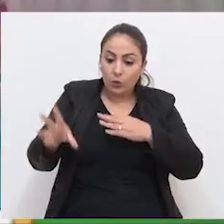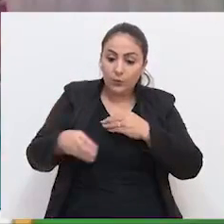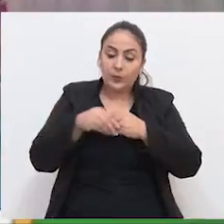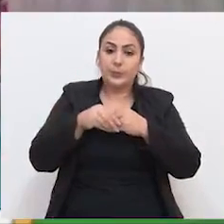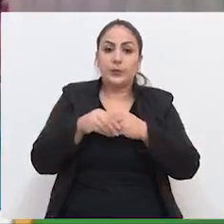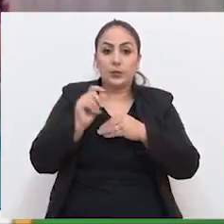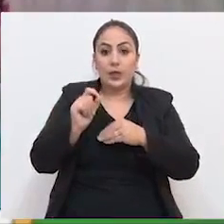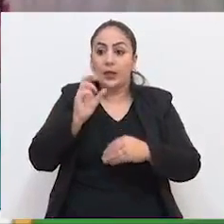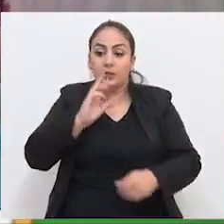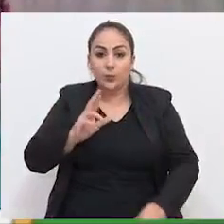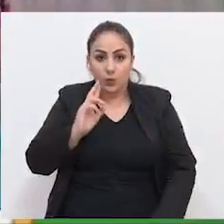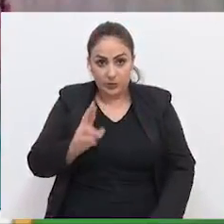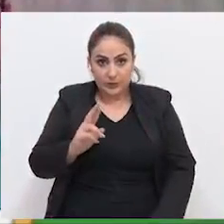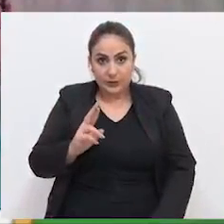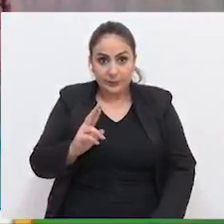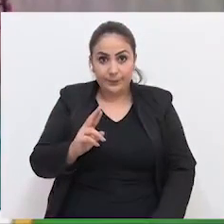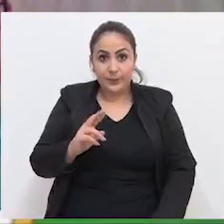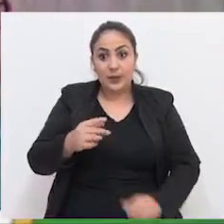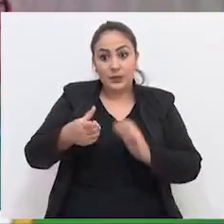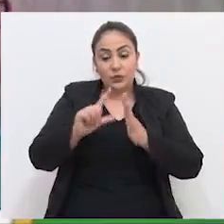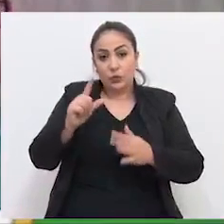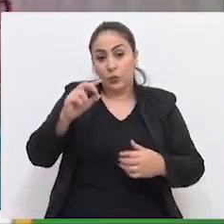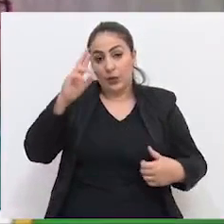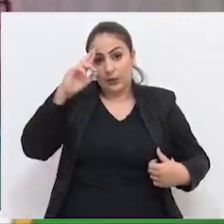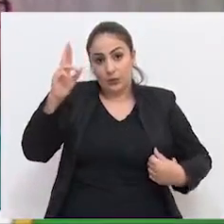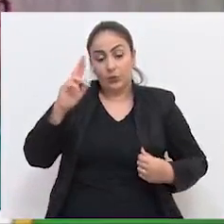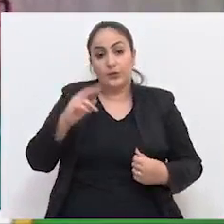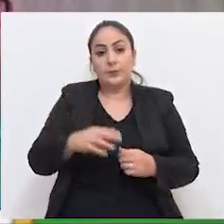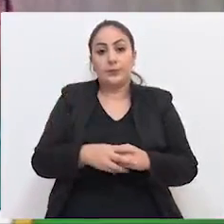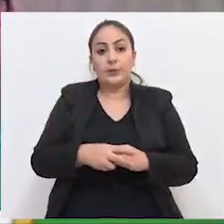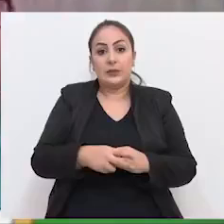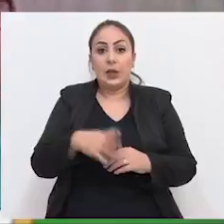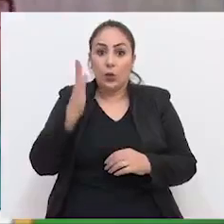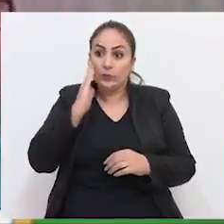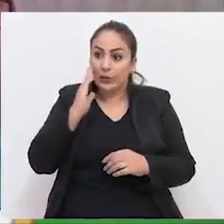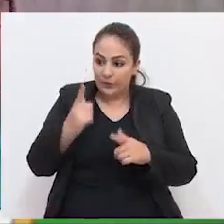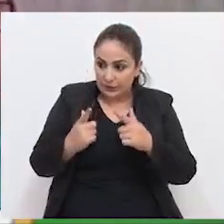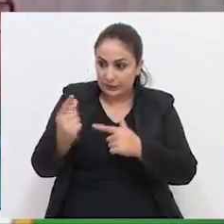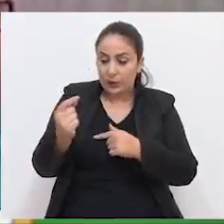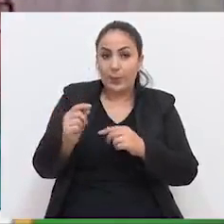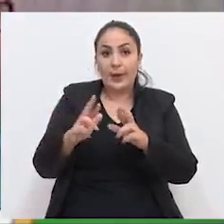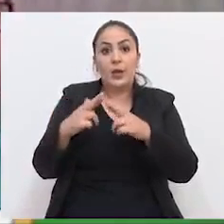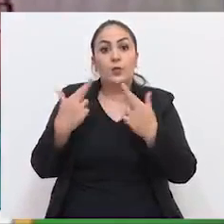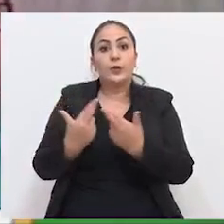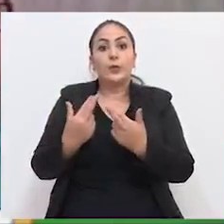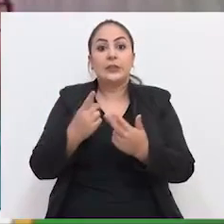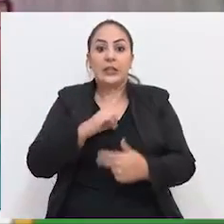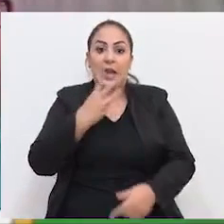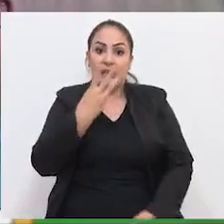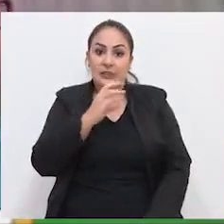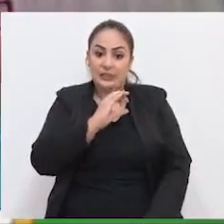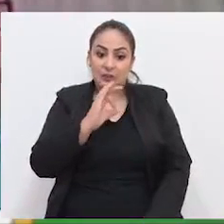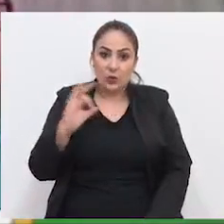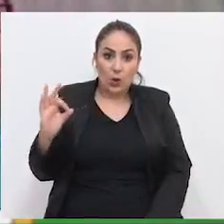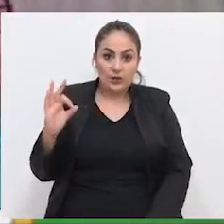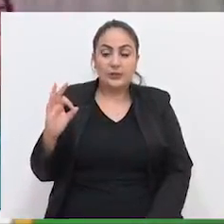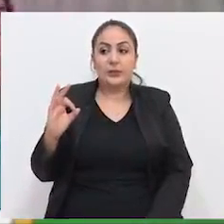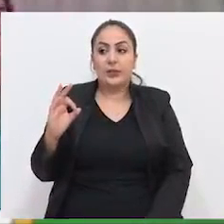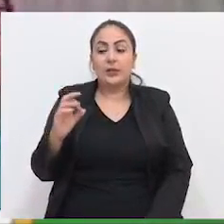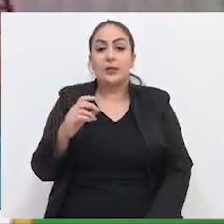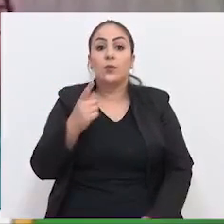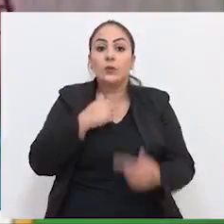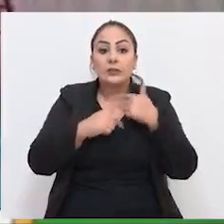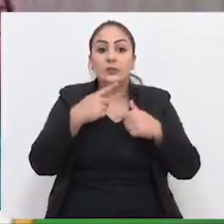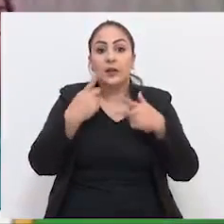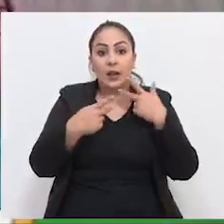para complementar aqui a resposta, vou antes passar ao reitor Pedro Alau, eu sei que vai ter que sair agora para uma reunião que ele já tem às 3 horas, mas